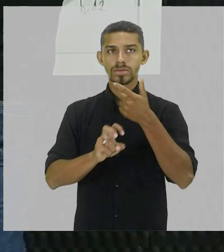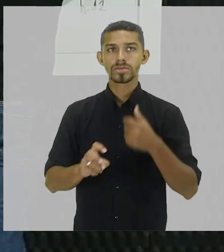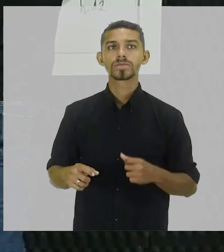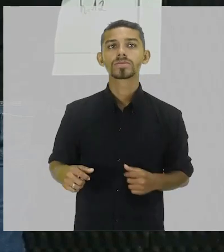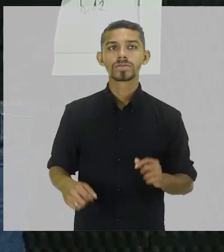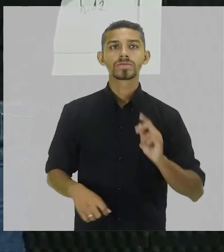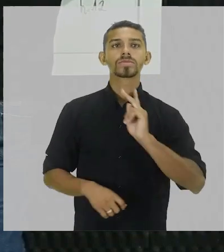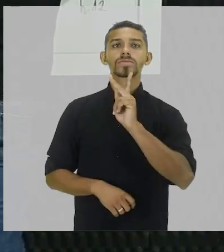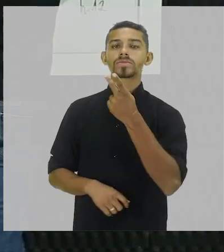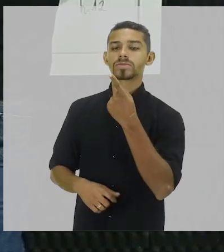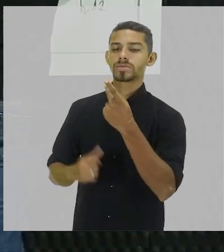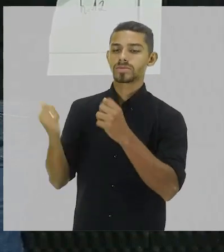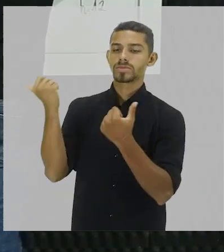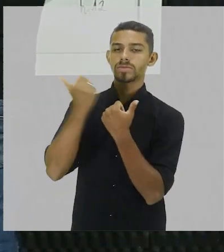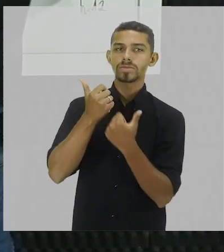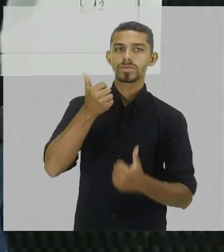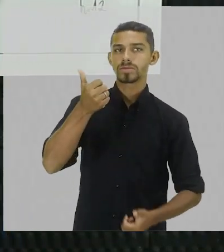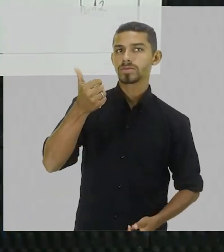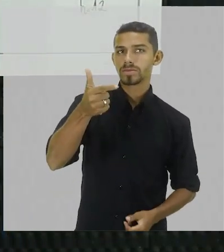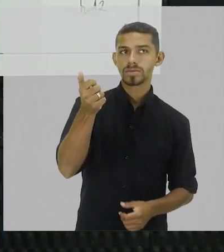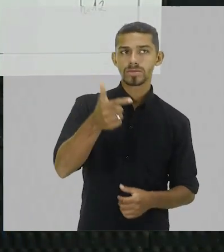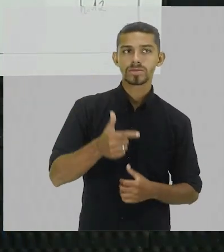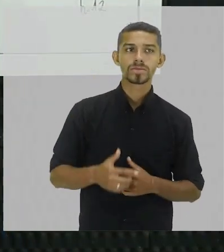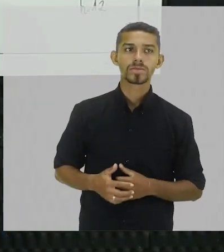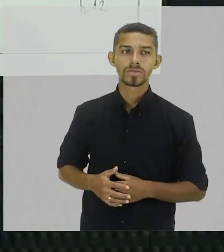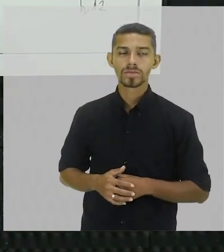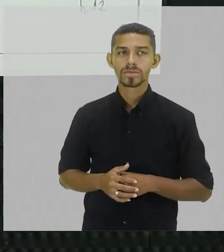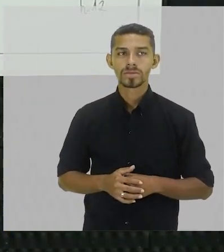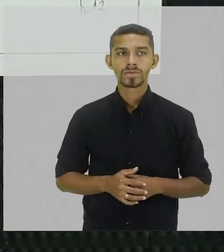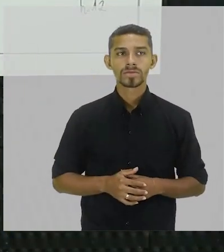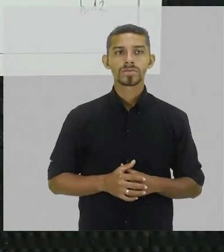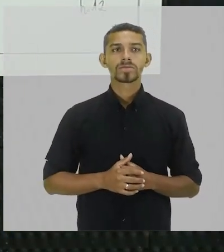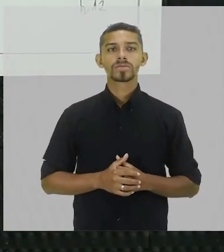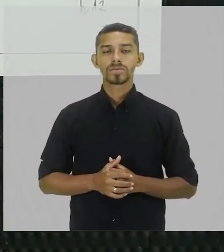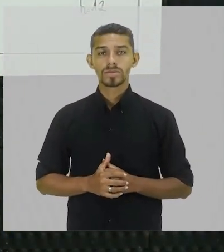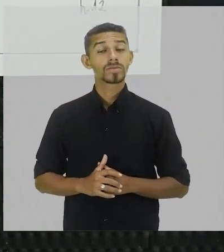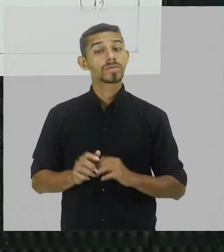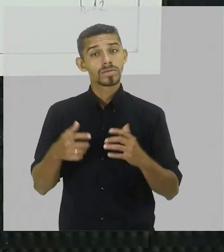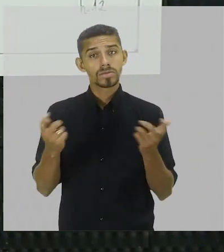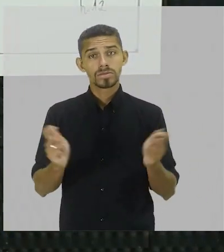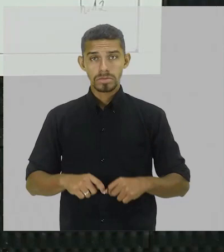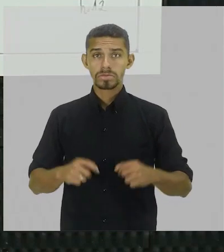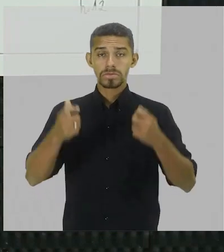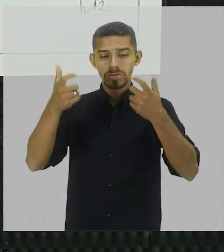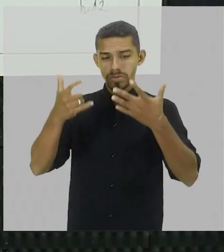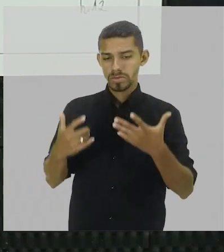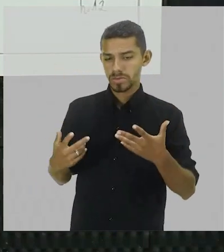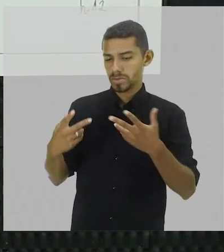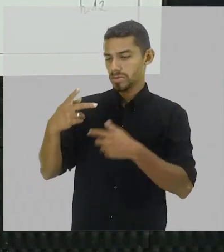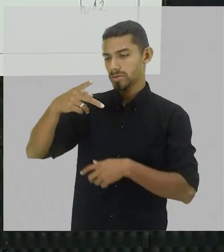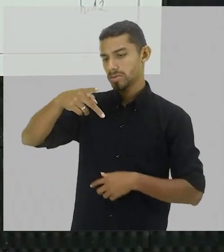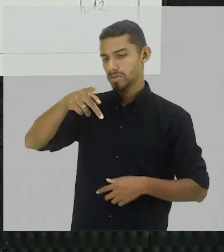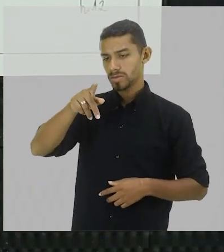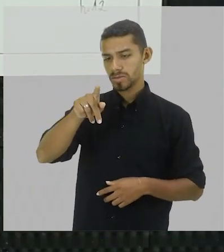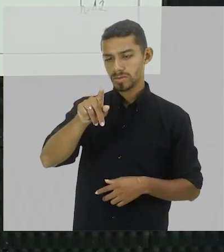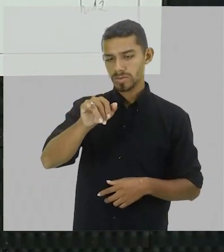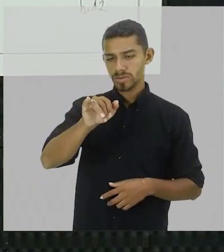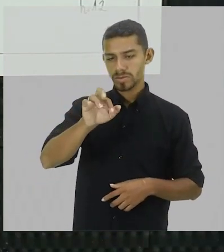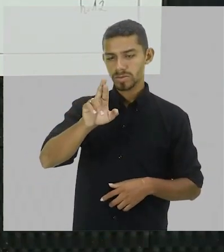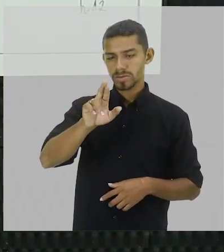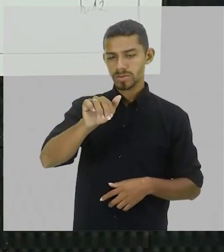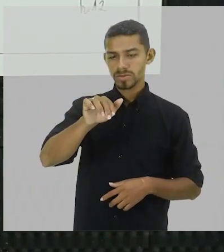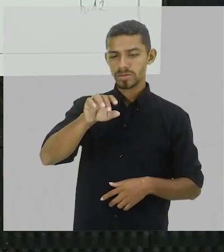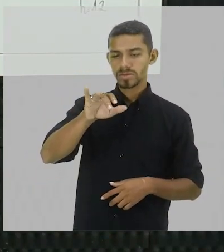multiplicado pela altura, que é 12. Essa altura dos dois é a mesma, já que o cara fala que a pirâmide está inscrita no